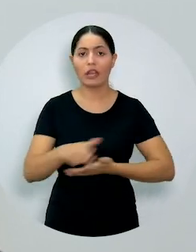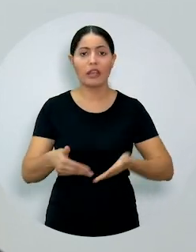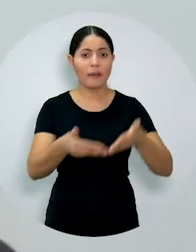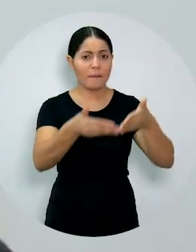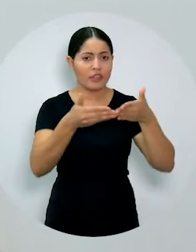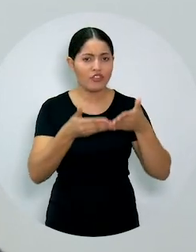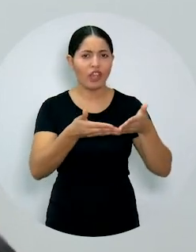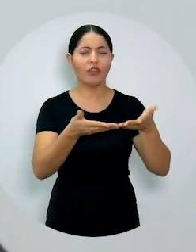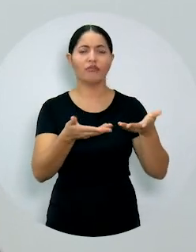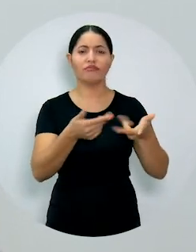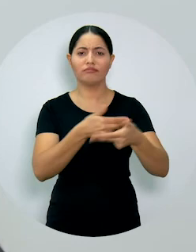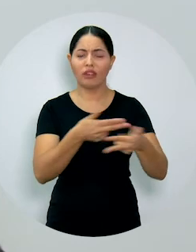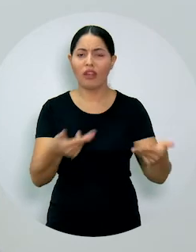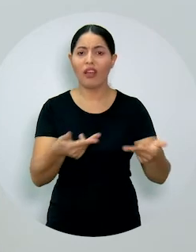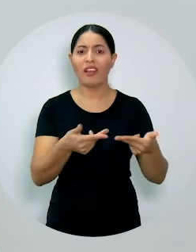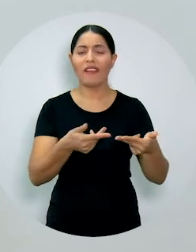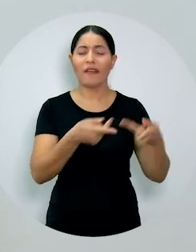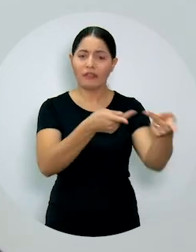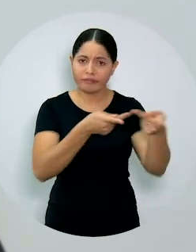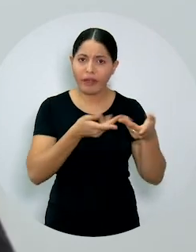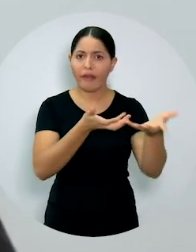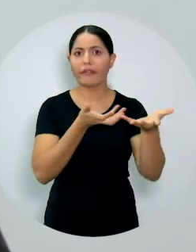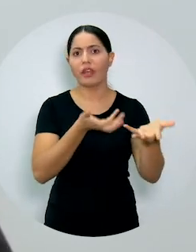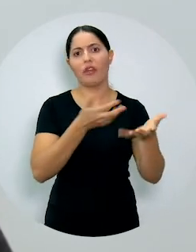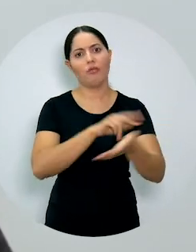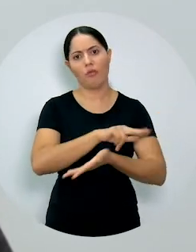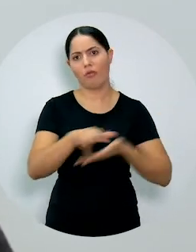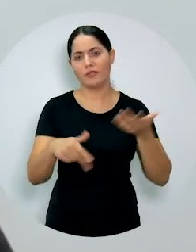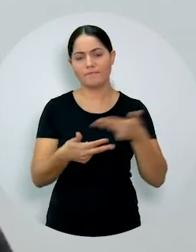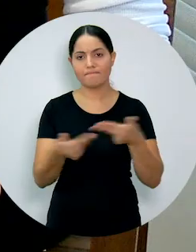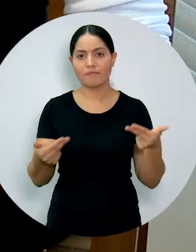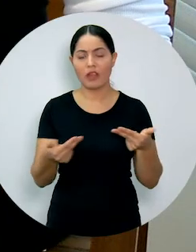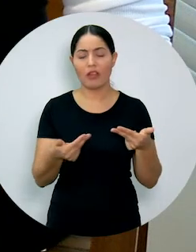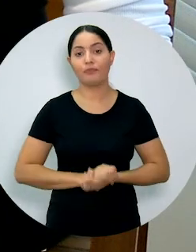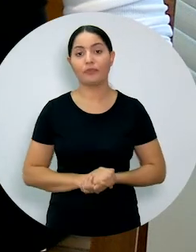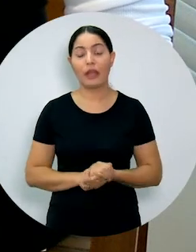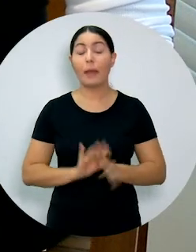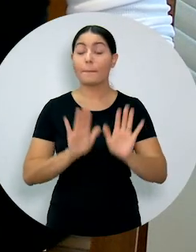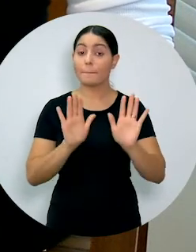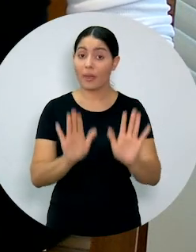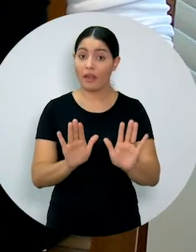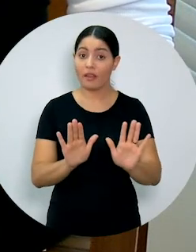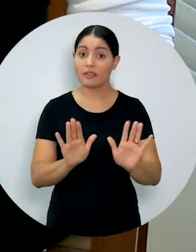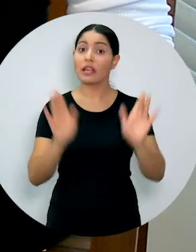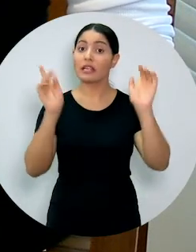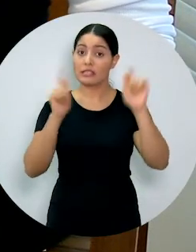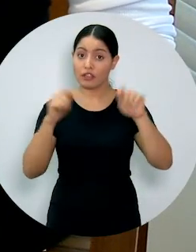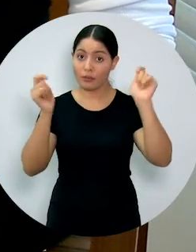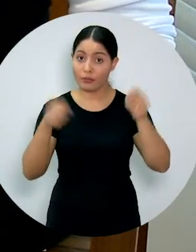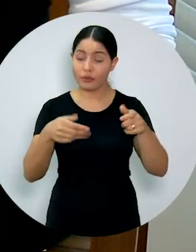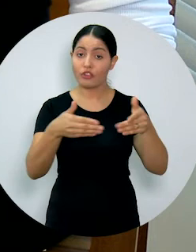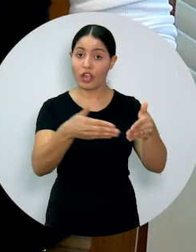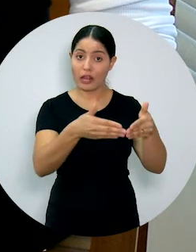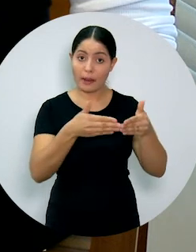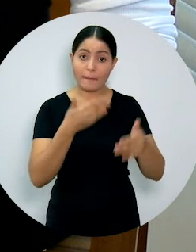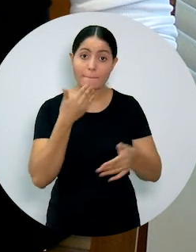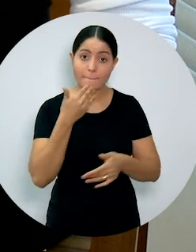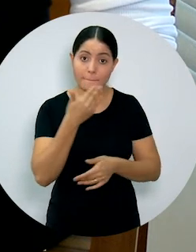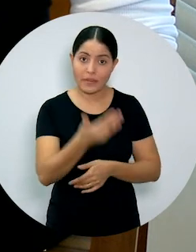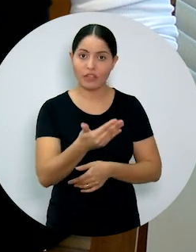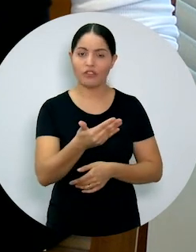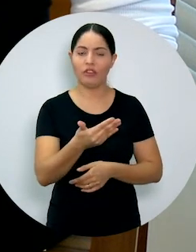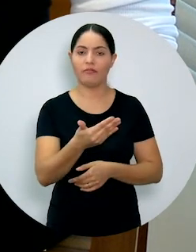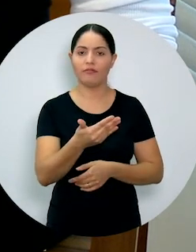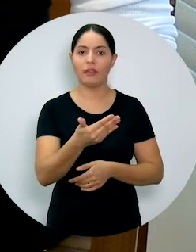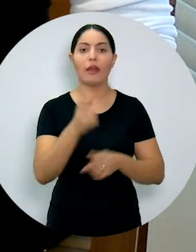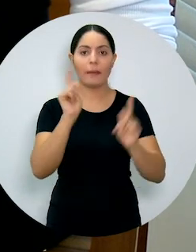órgão público, requerendo, pedindo, está sempre solicitando. Mas, para que ele solicite, deve ser